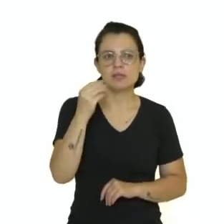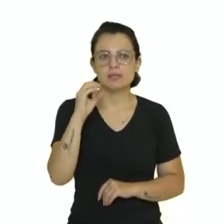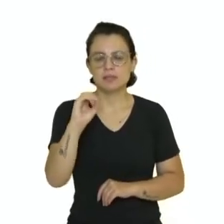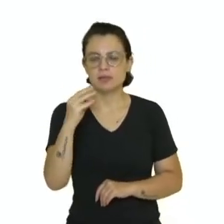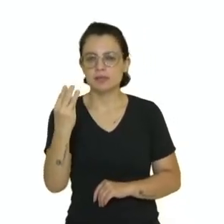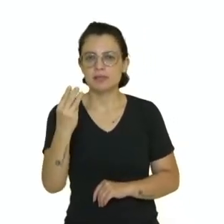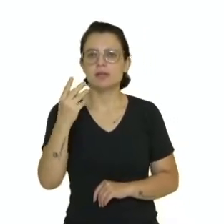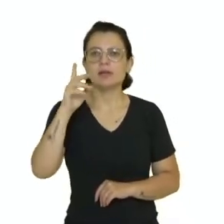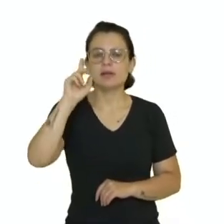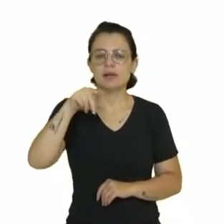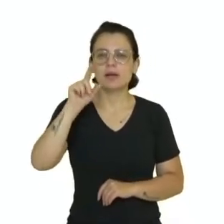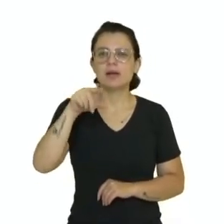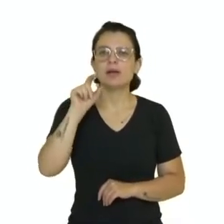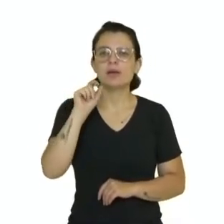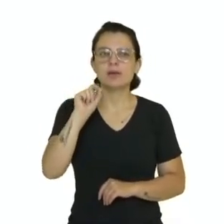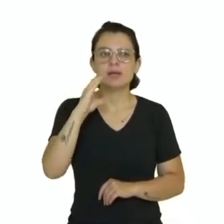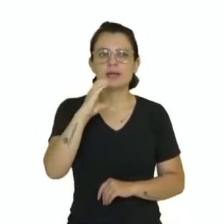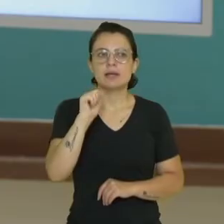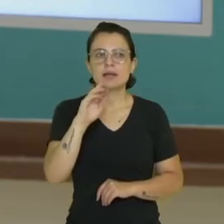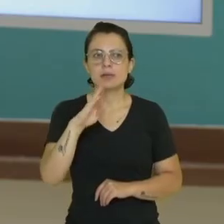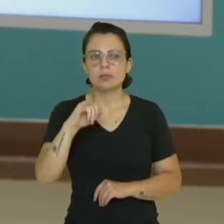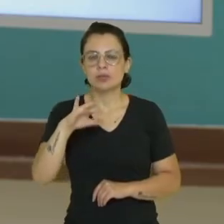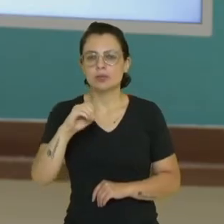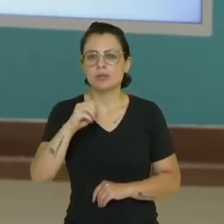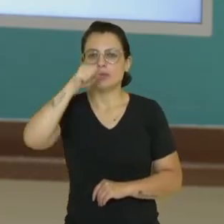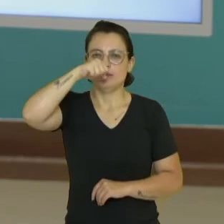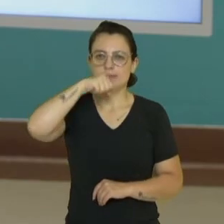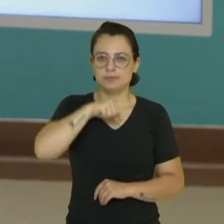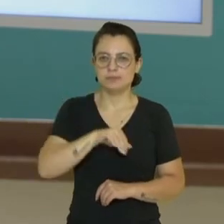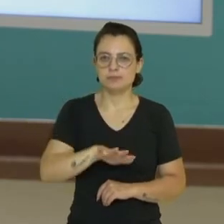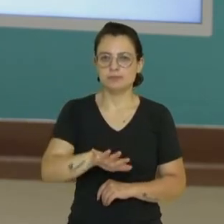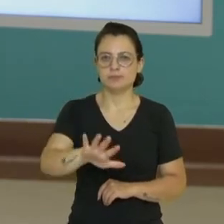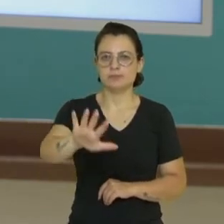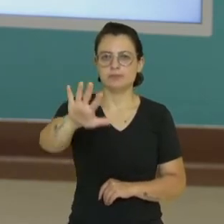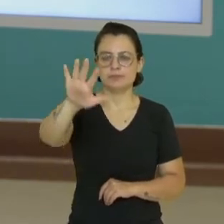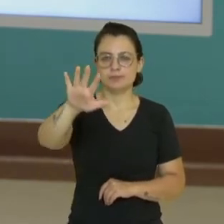0,03% é o gás carbônico, é aquele que sai da nossa respiração,